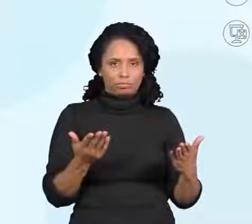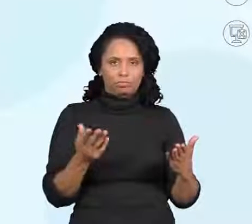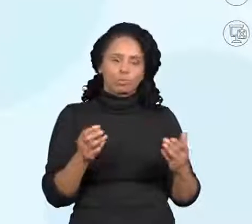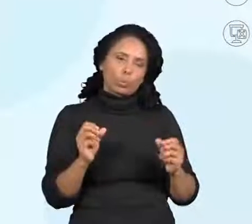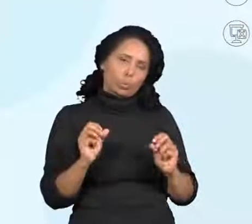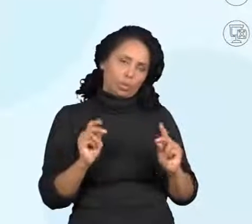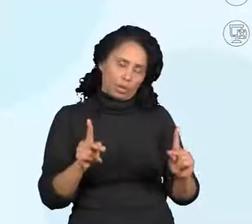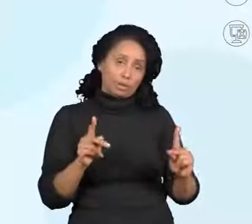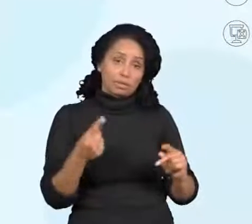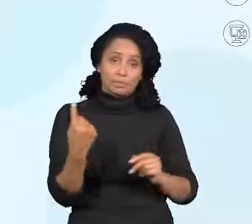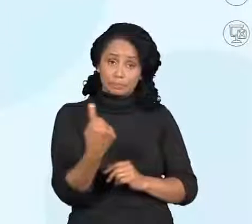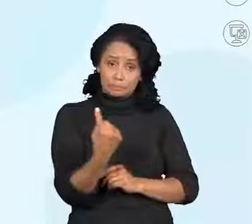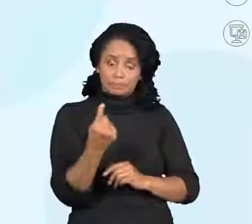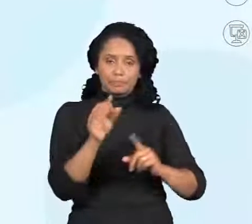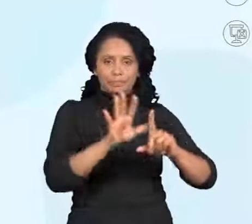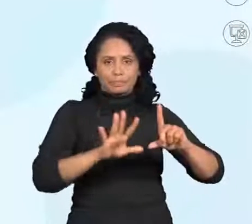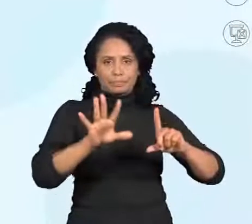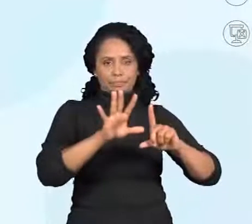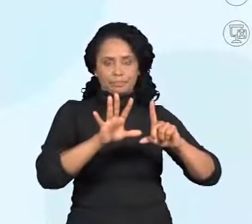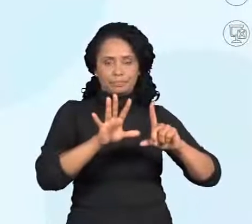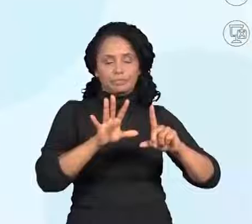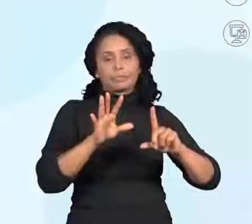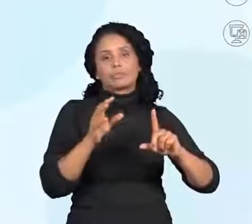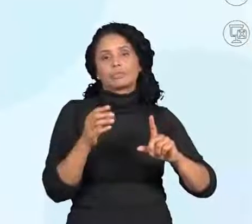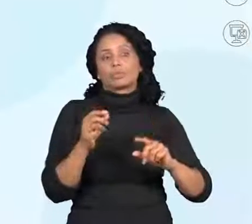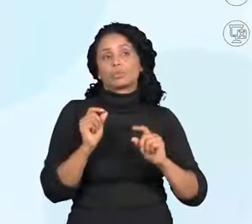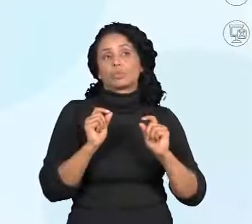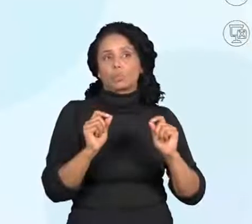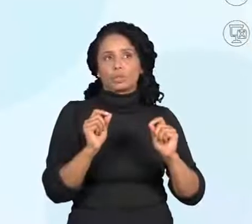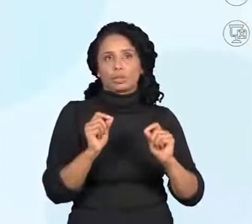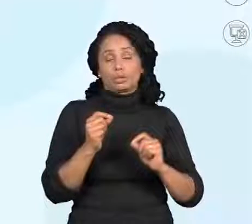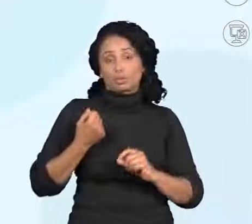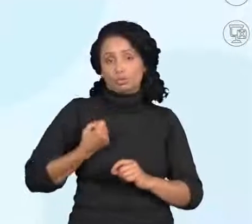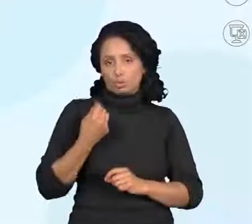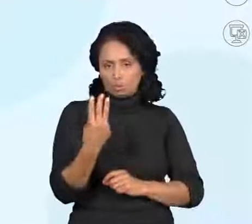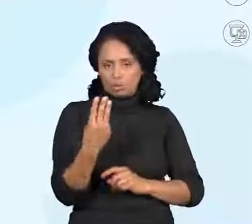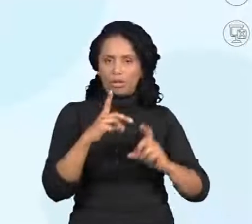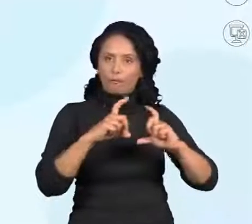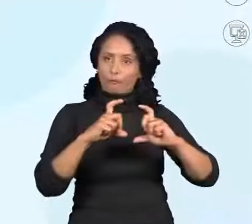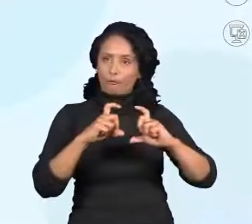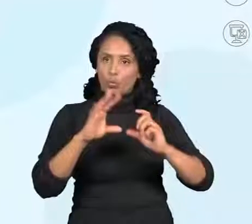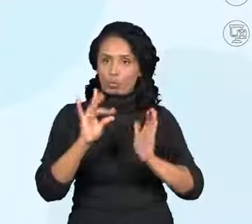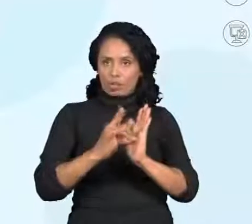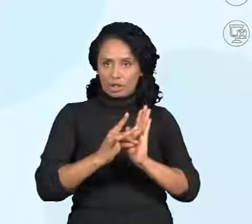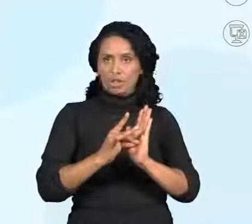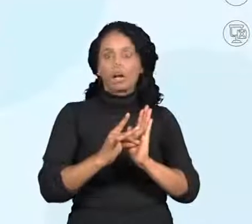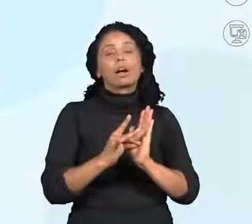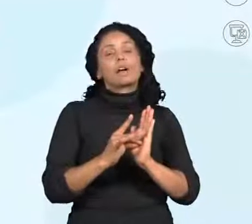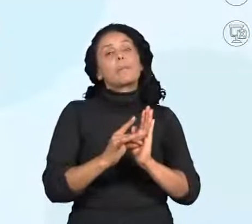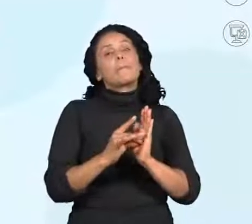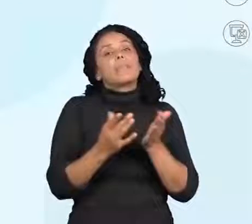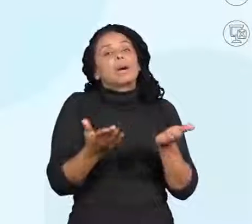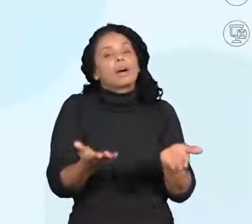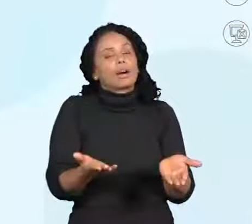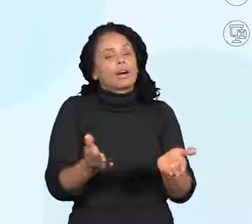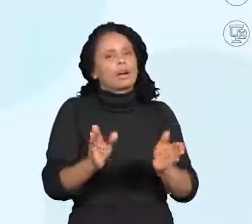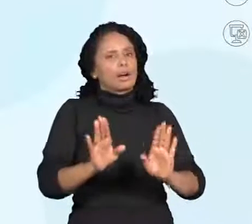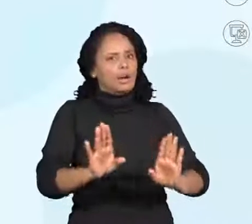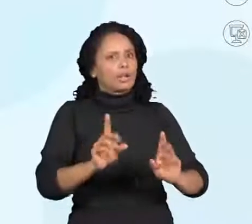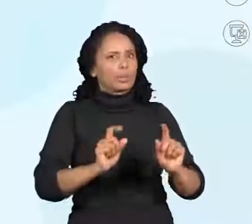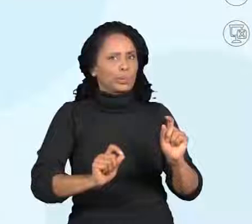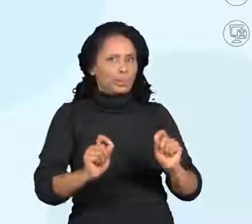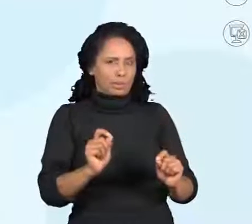esse aqui esse número 3 é a fotografia. Certo. Dessa da fotografia, a